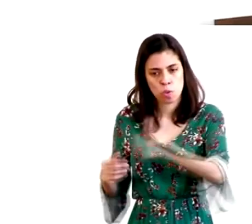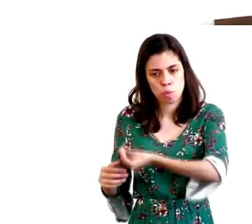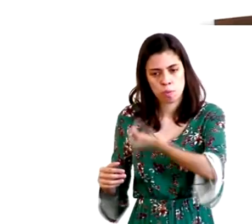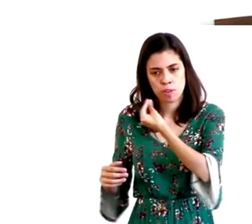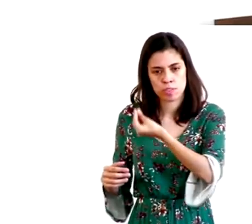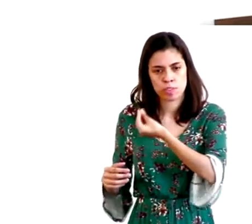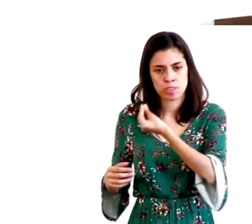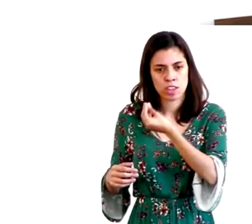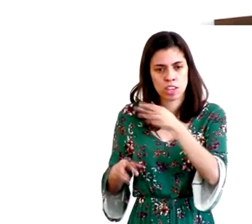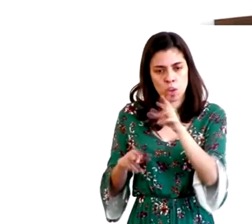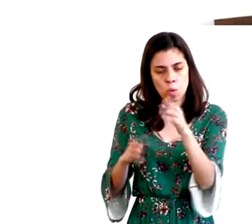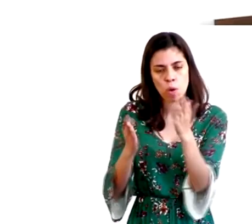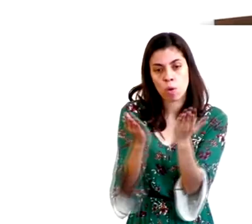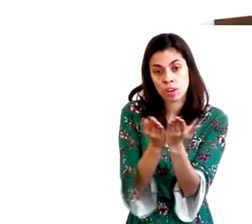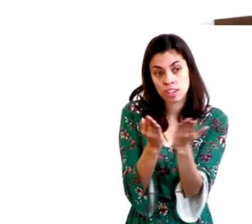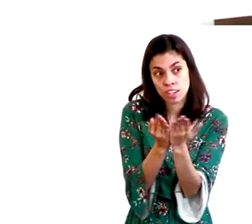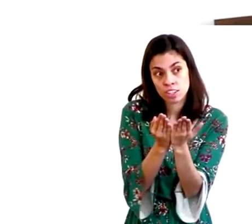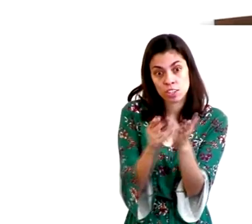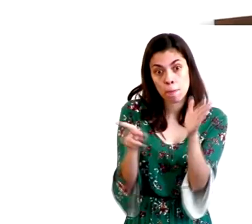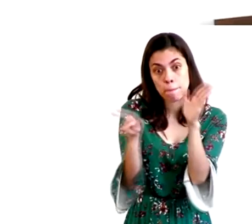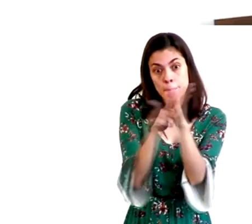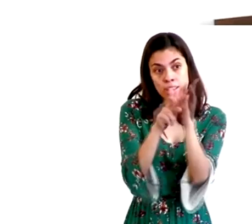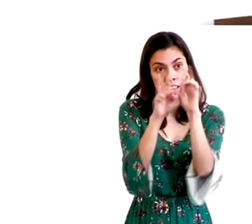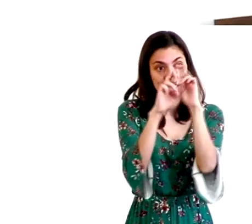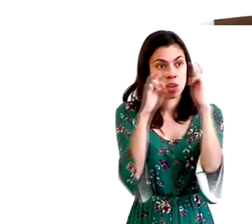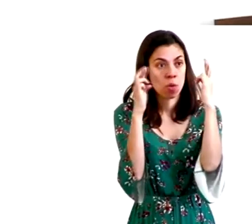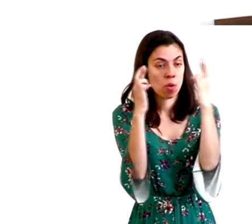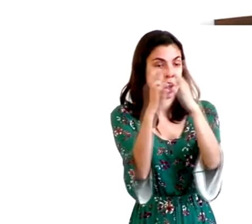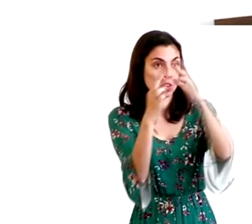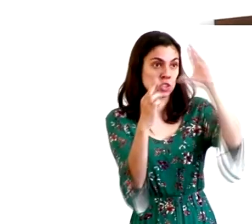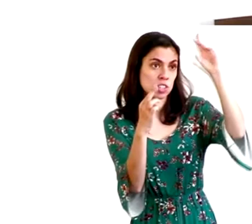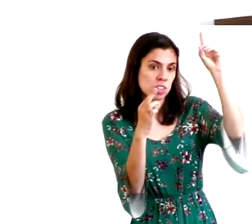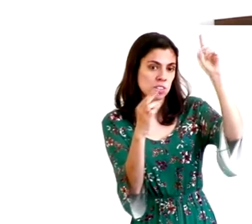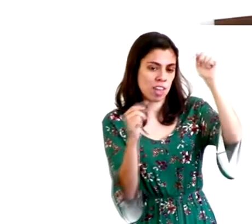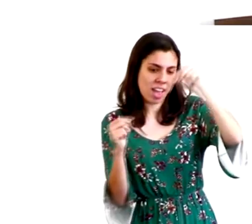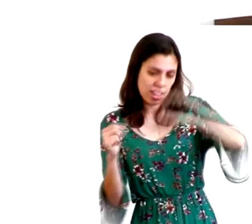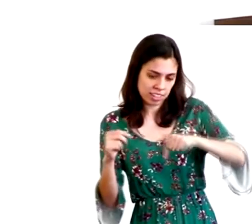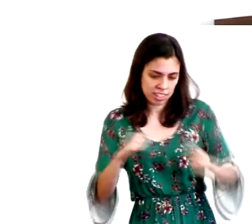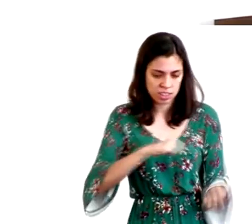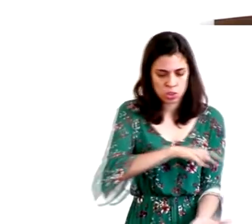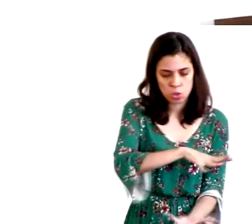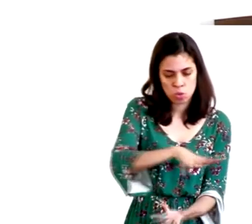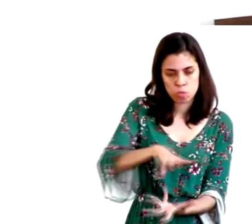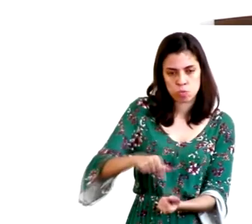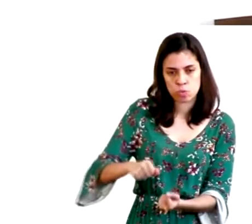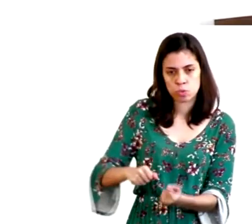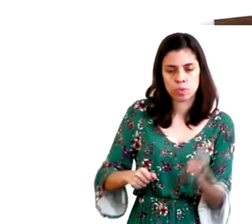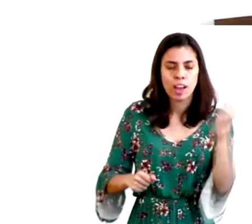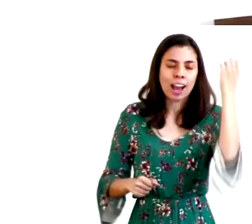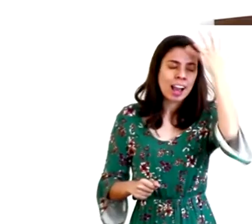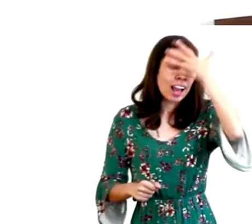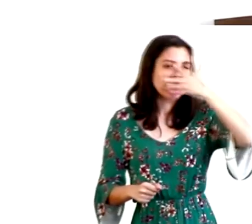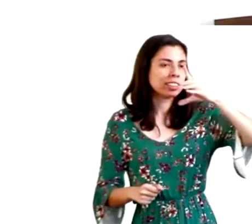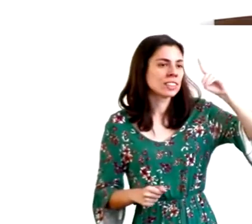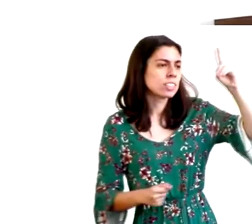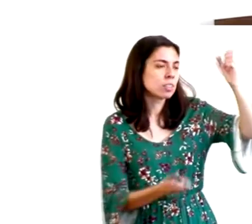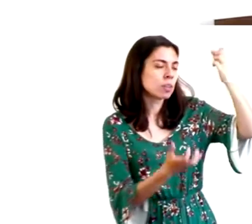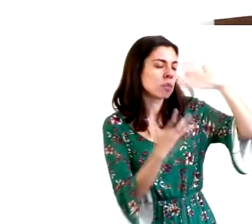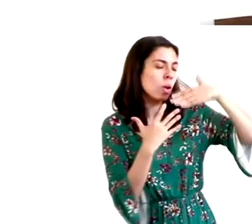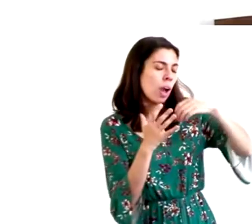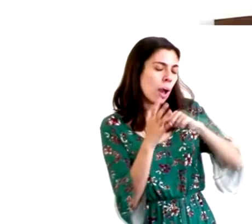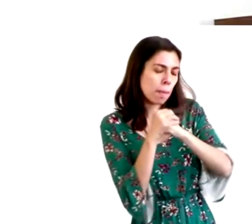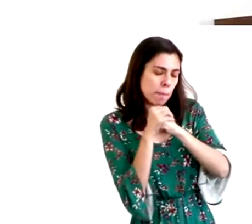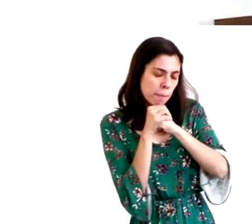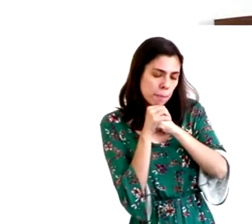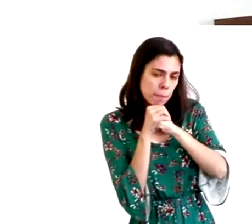mundo caído, pela graça de Deus. Que o Senhor assim nos abençoe. Vamos louvar a